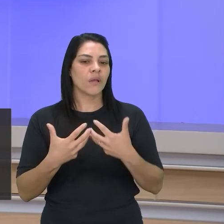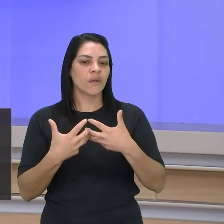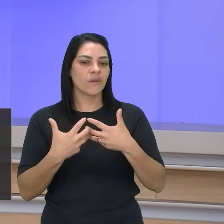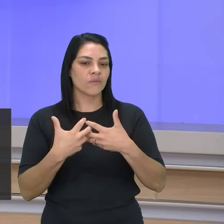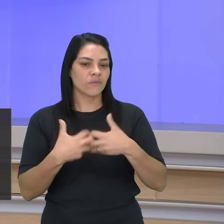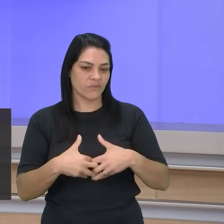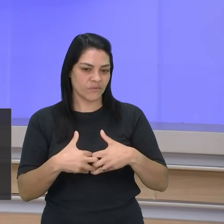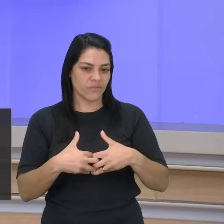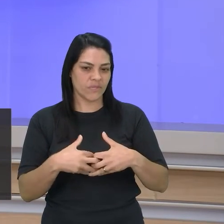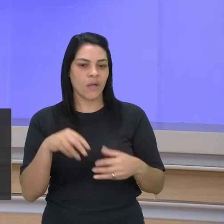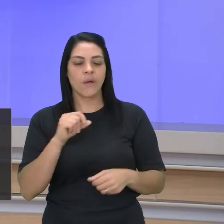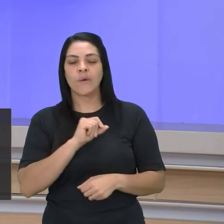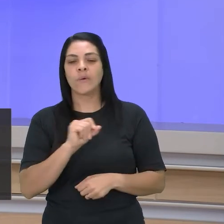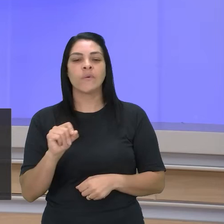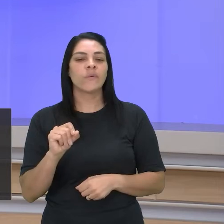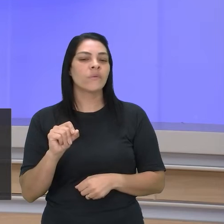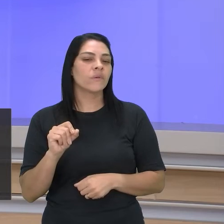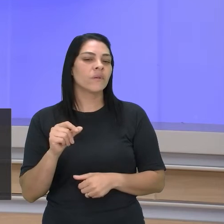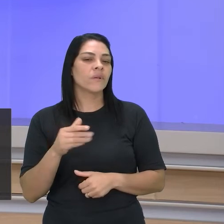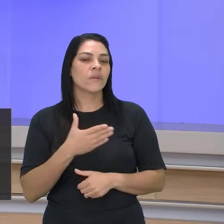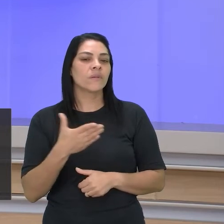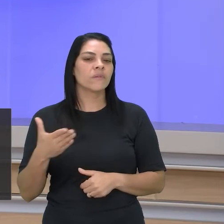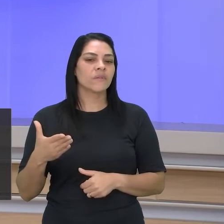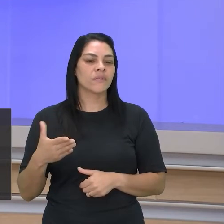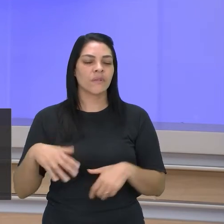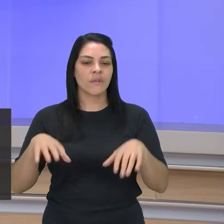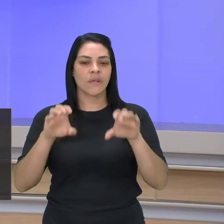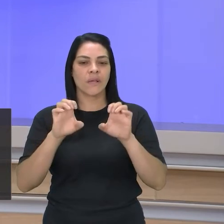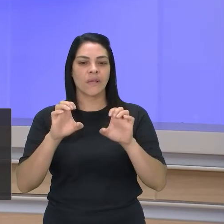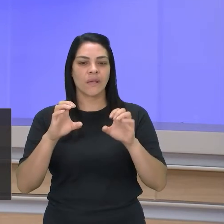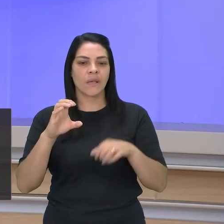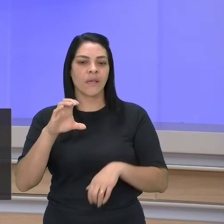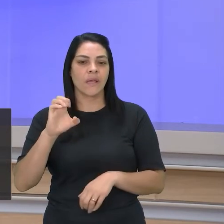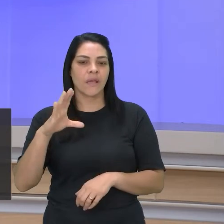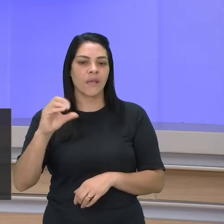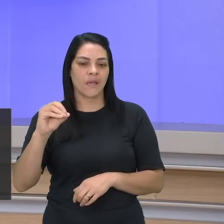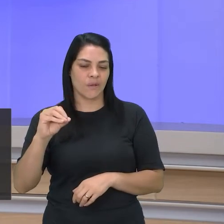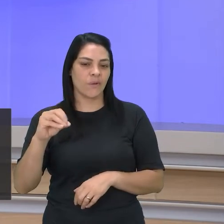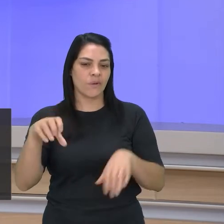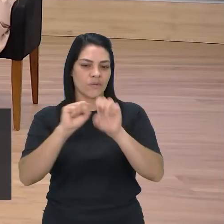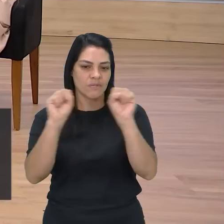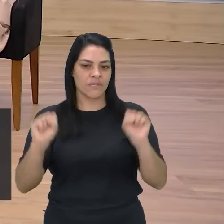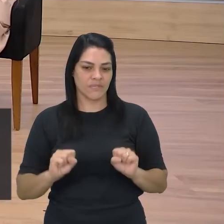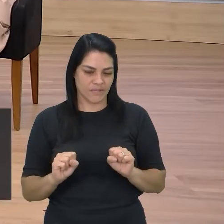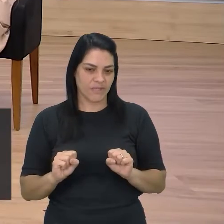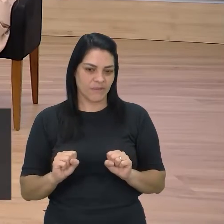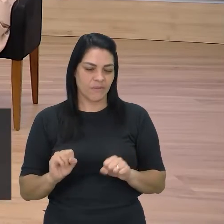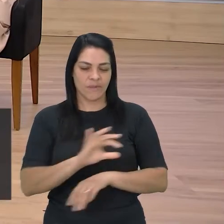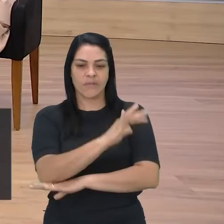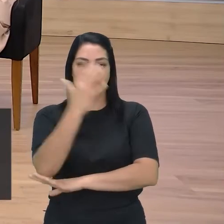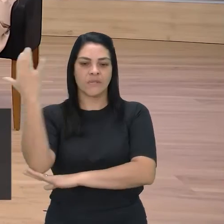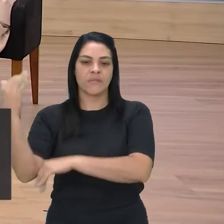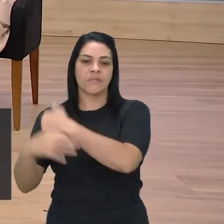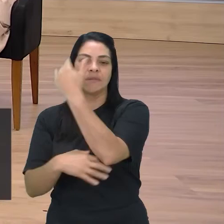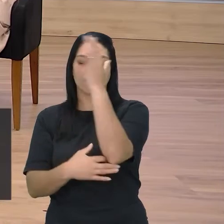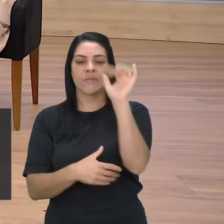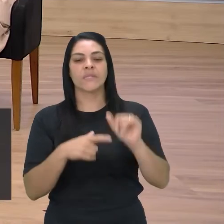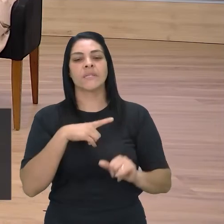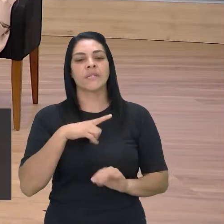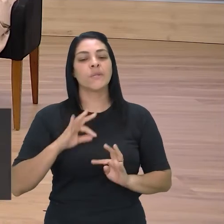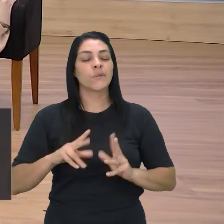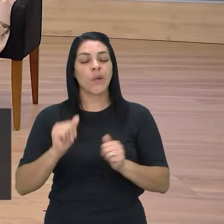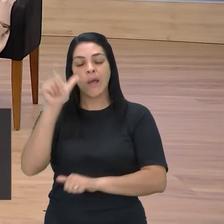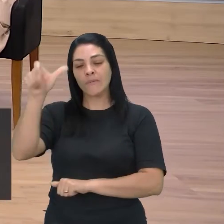ou, como você preferir, os serviços ecossistêmicos, né, que as florestas têm. Então, só para quem está nos acompanhando,